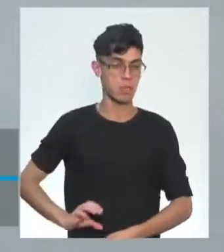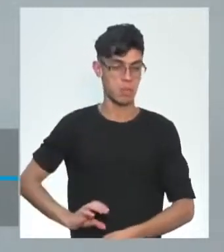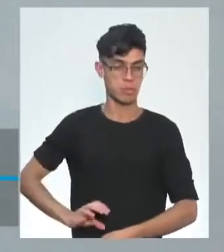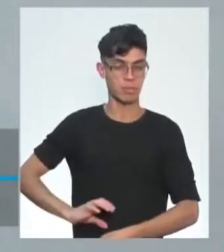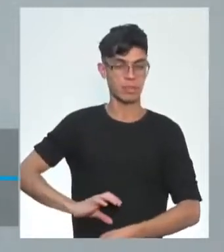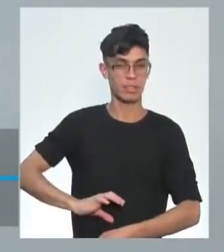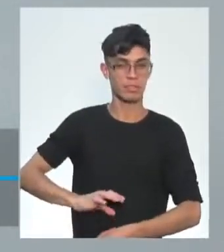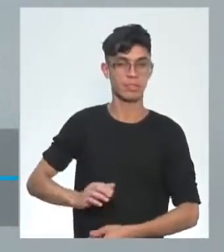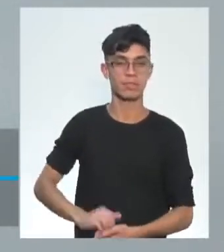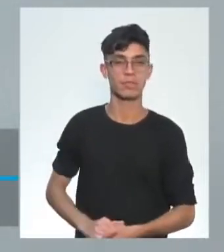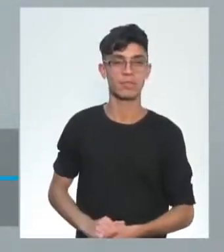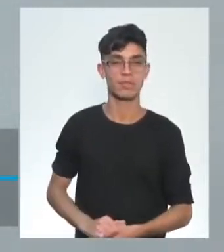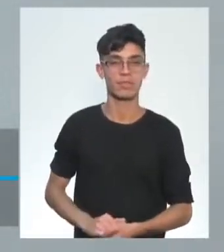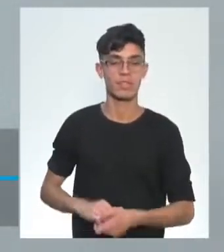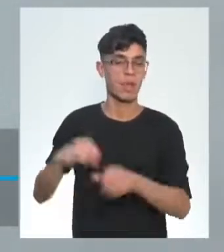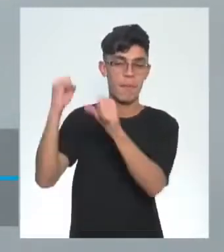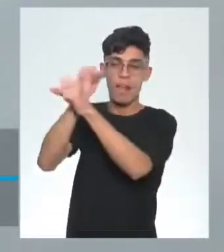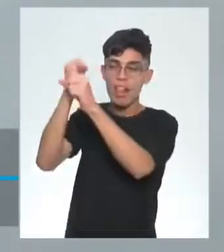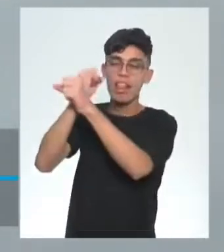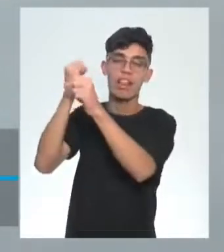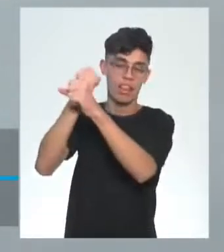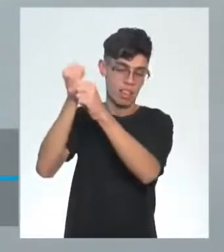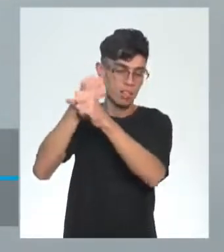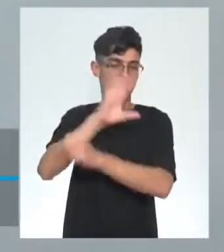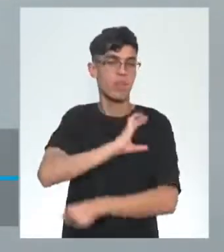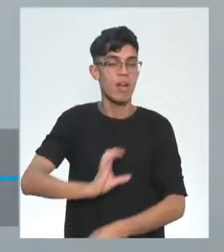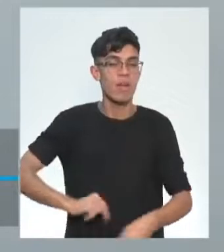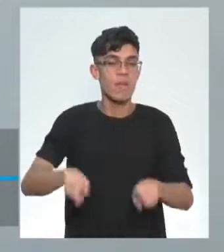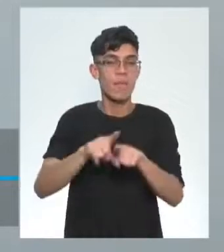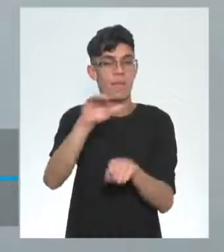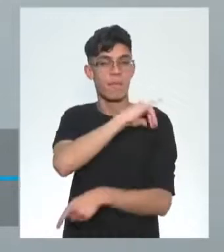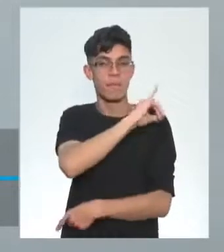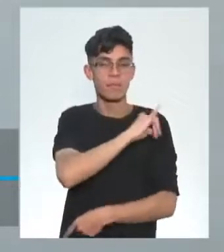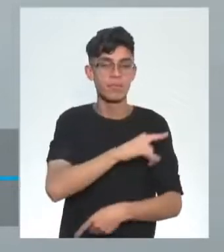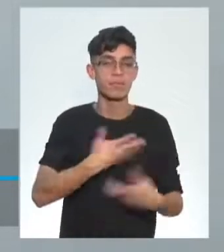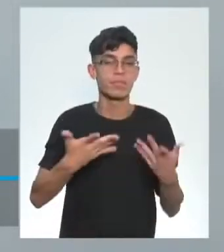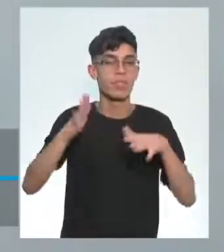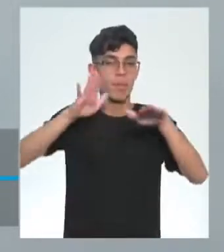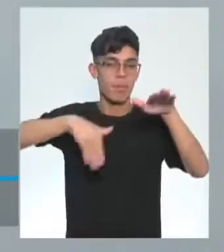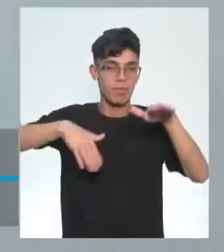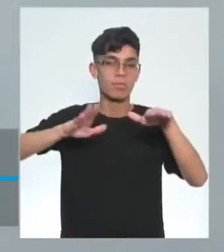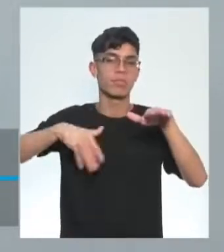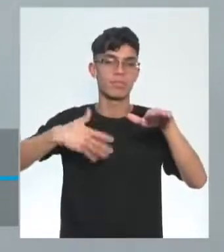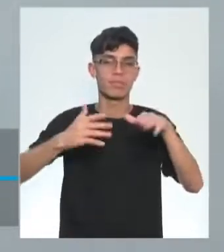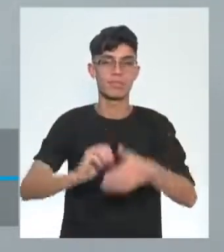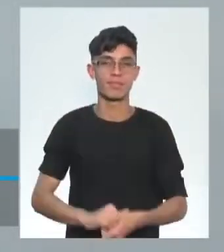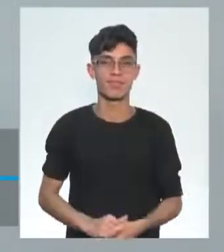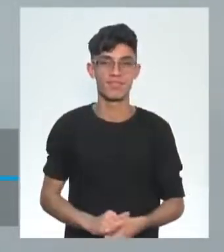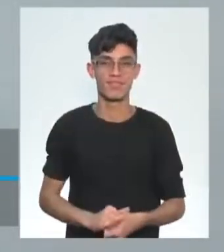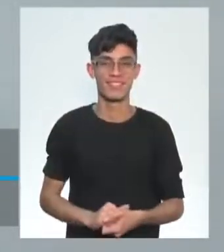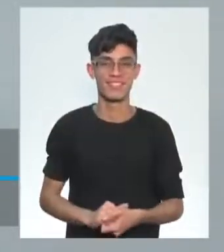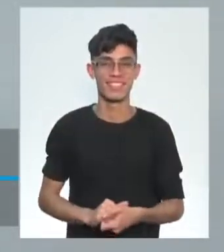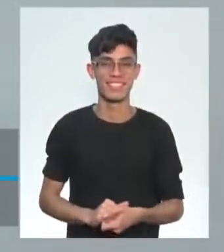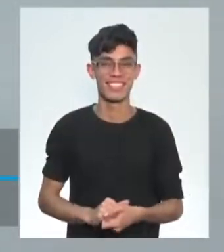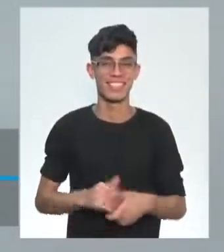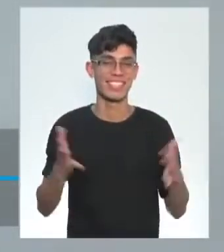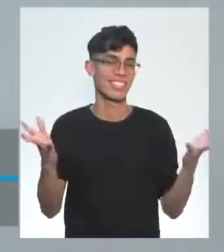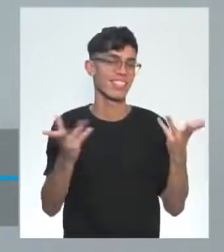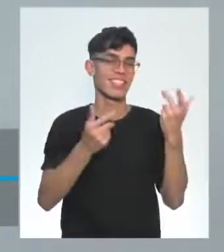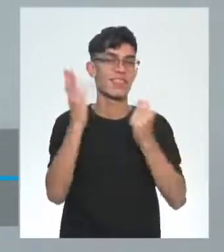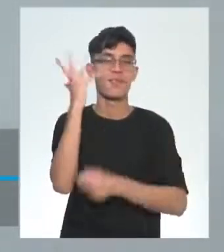Copacabana, praia, o rio aqui tá, olha, abafando em relação à praia. Vista maravilhosa,